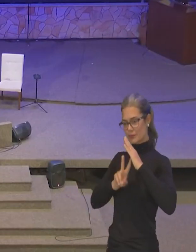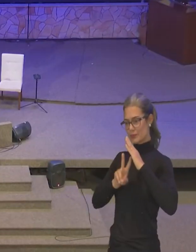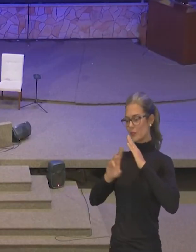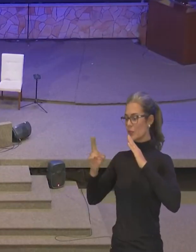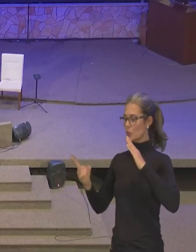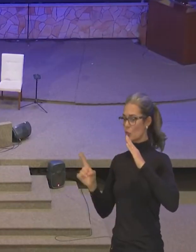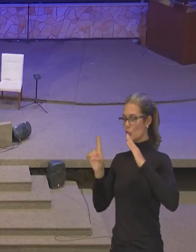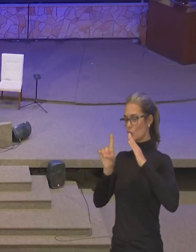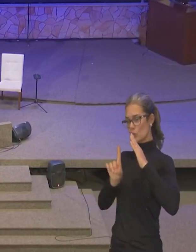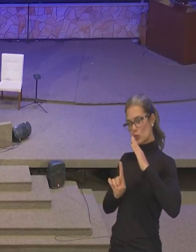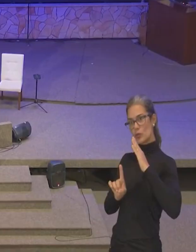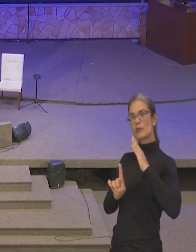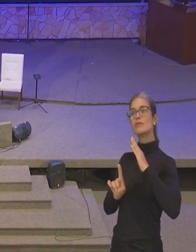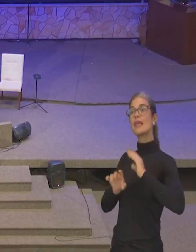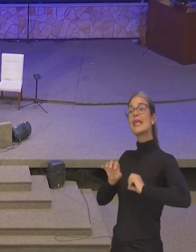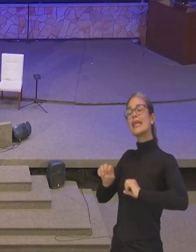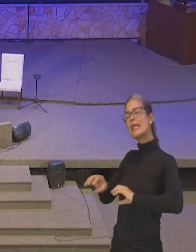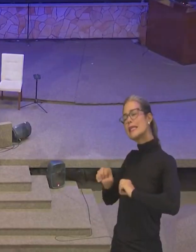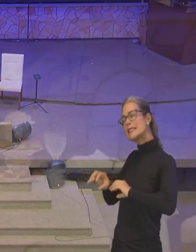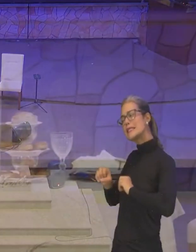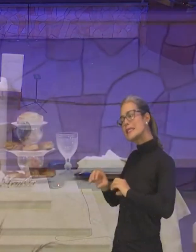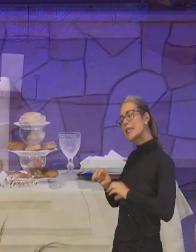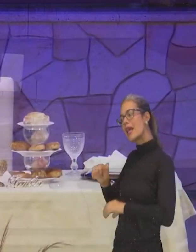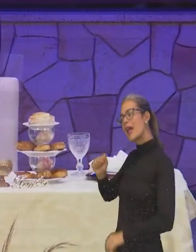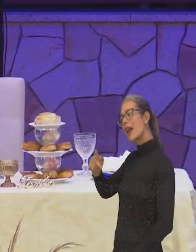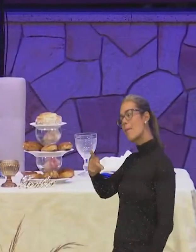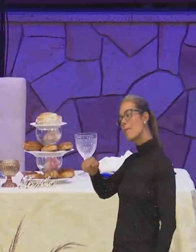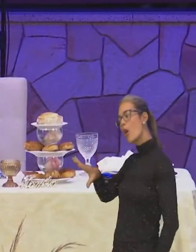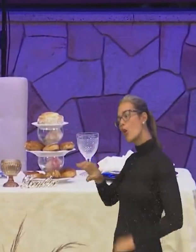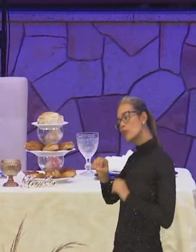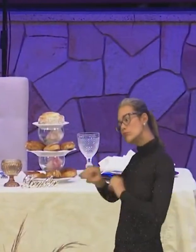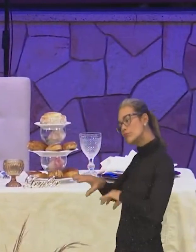eles ensinaram outras coisas para Apolo.